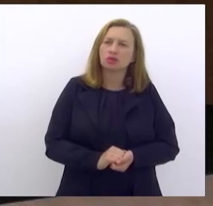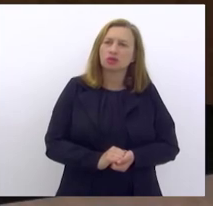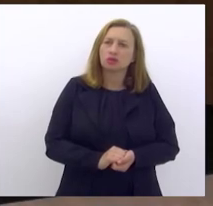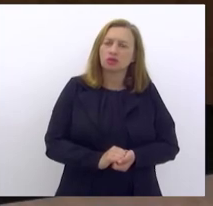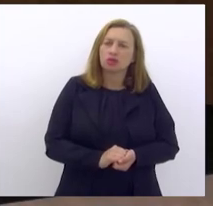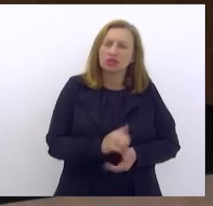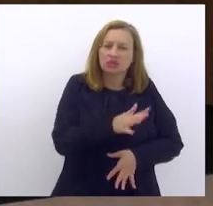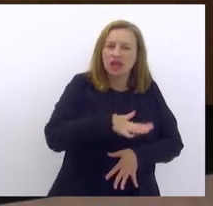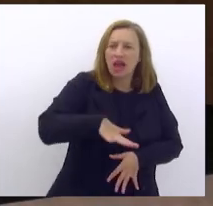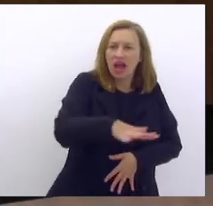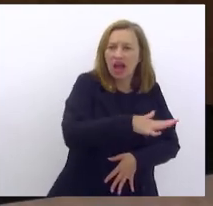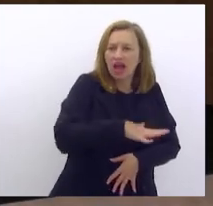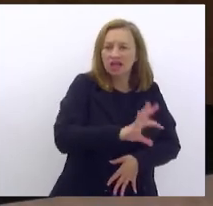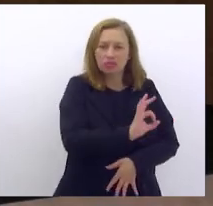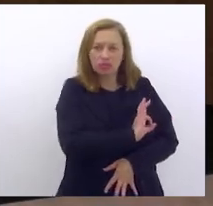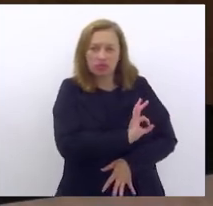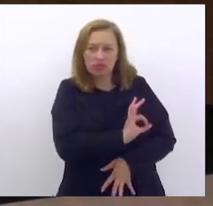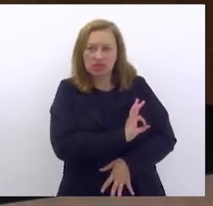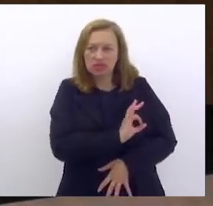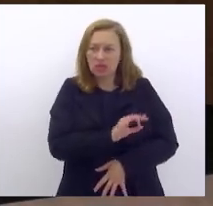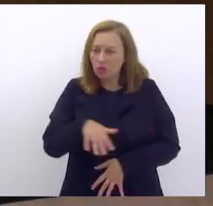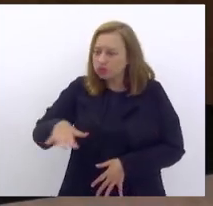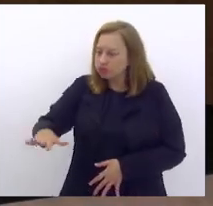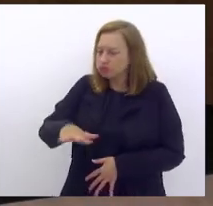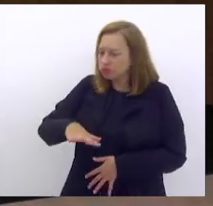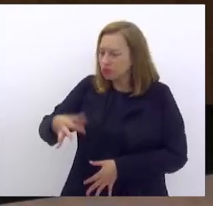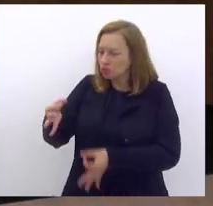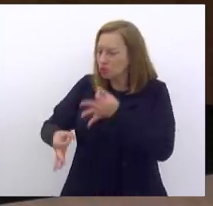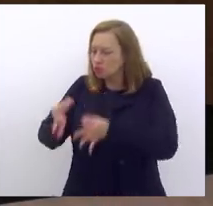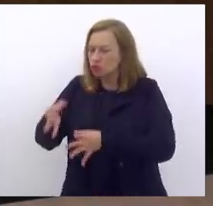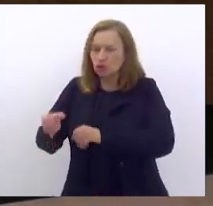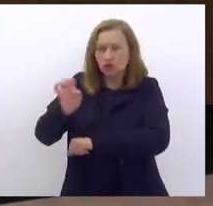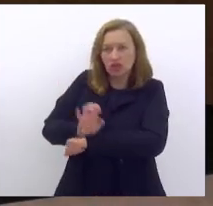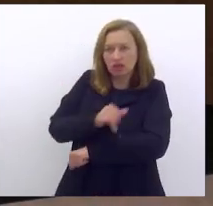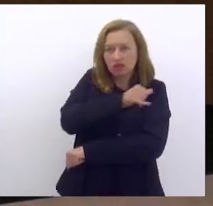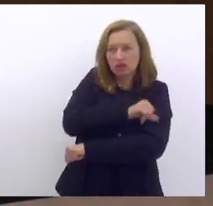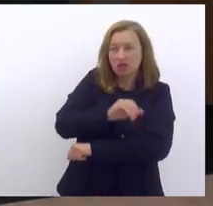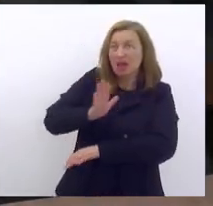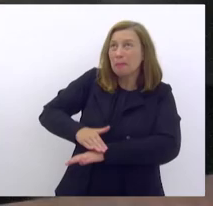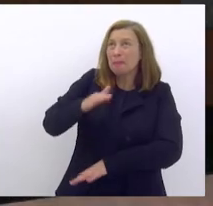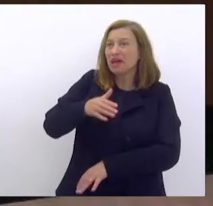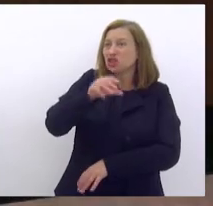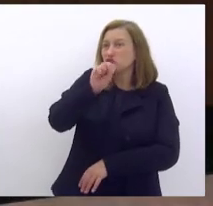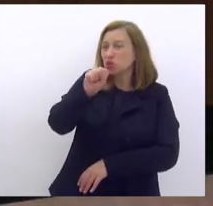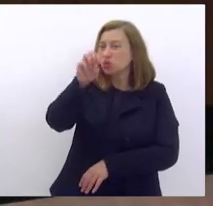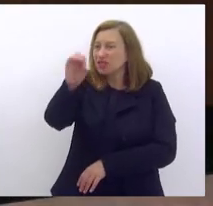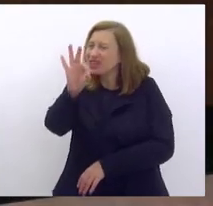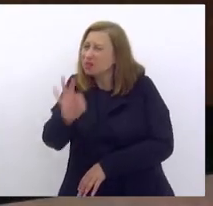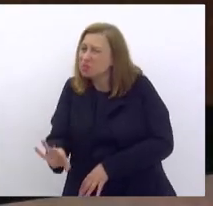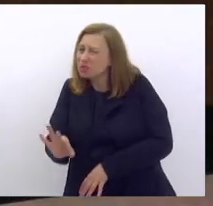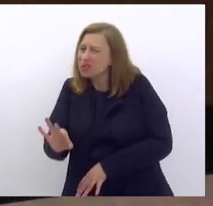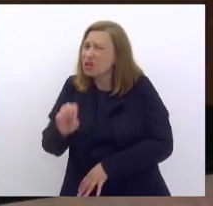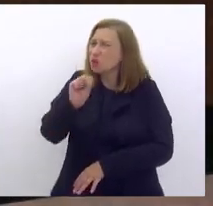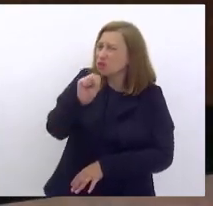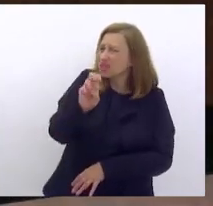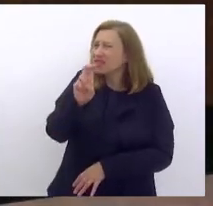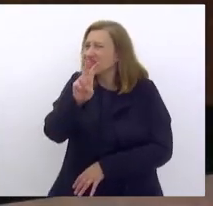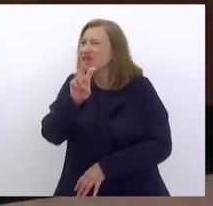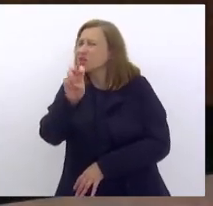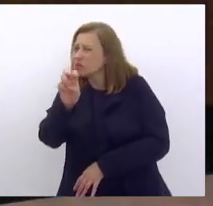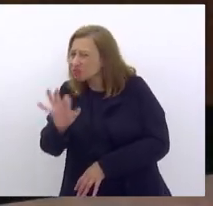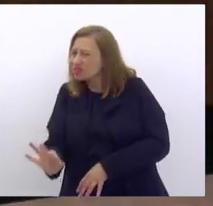policial e jurídico do Estado brasileiro, você tem um número de mais de 80%,